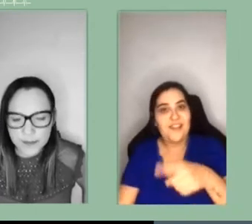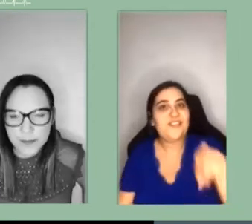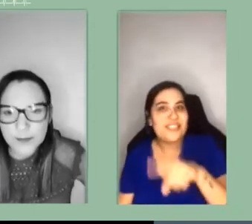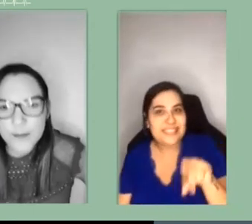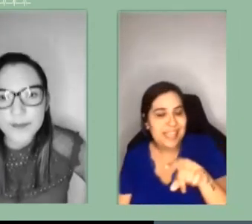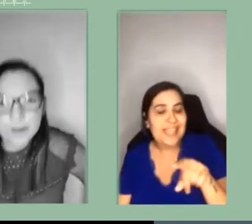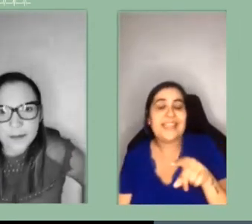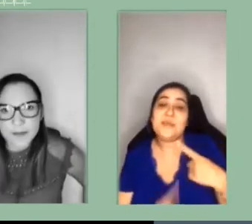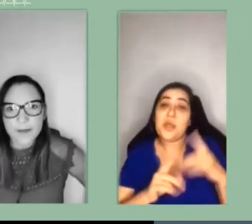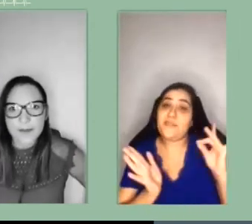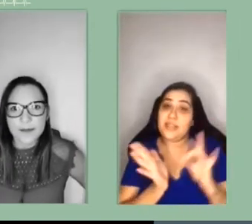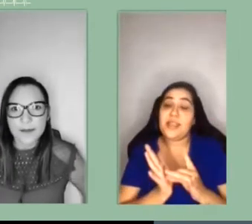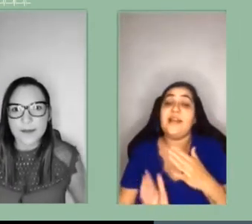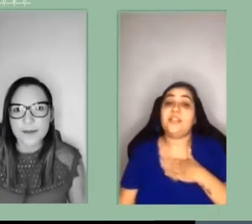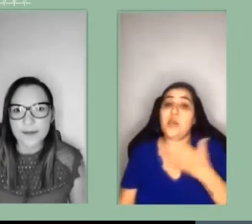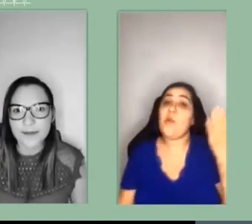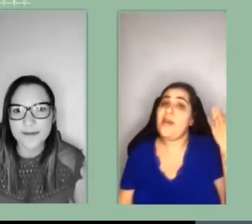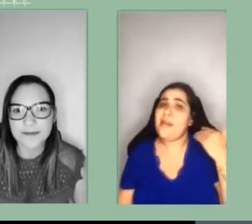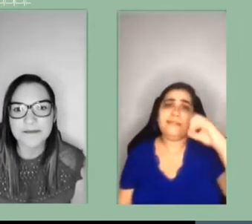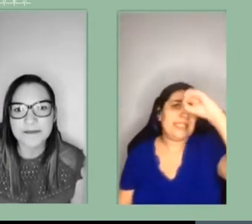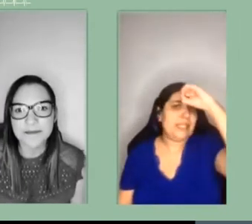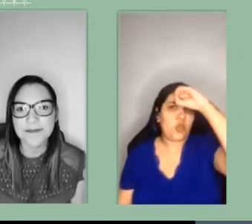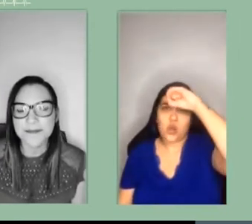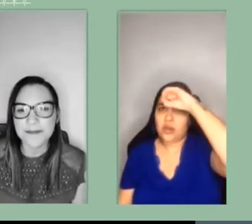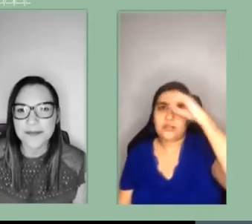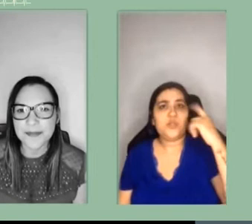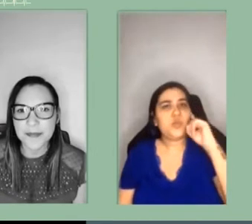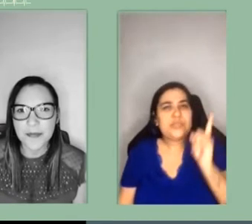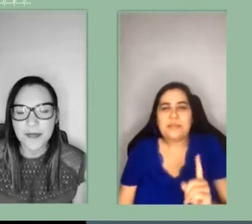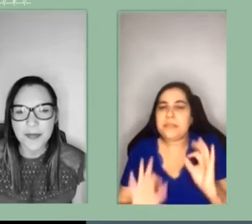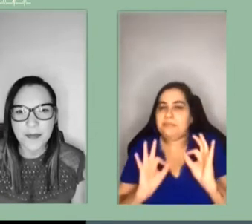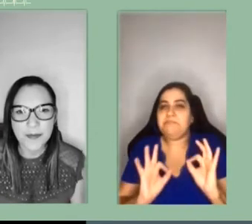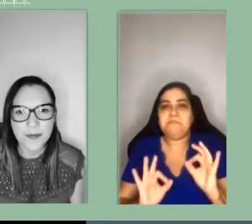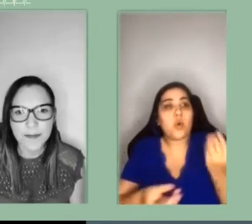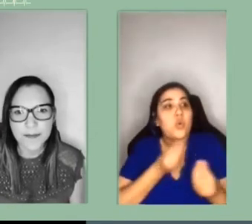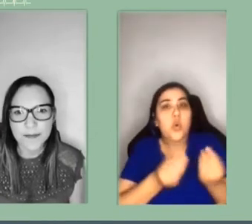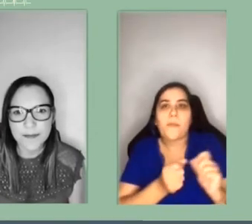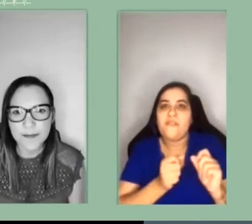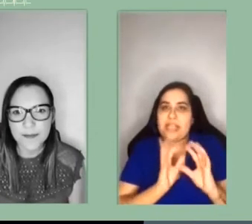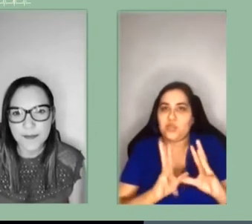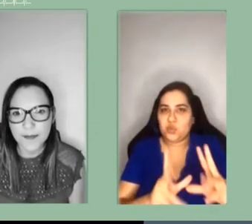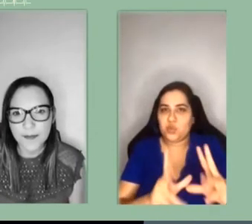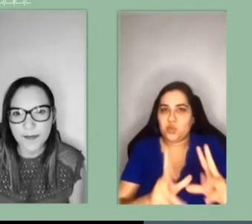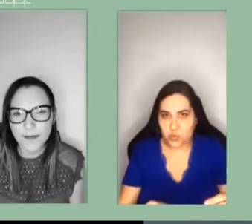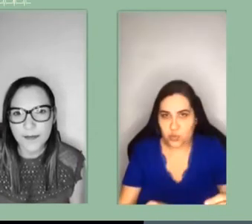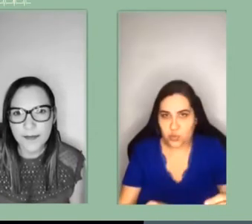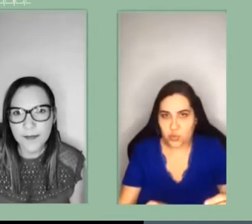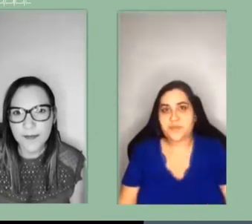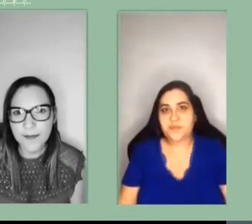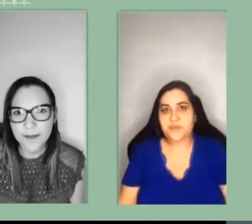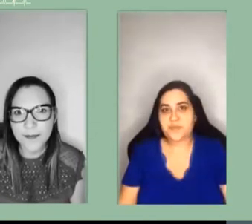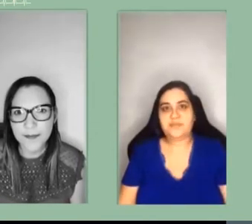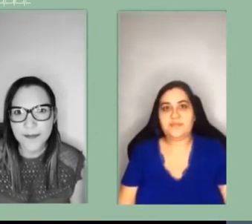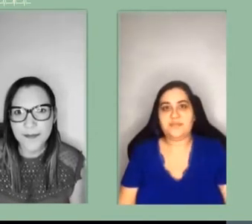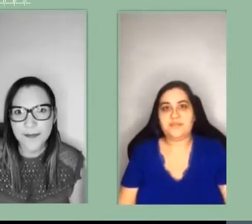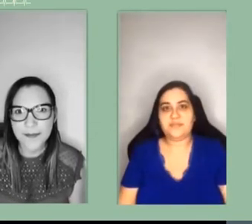eu era bastante ignorante no sentido de não saber como era feito isso tudo antes. E agora eu estou aprendendo, e o